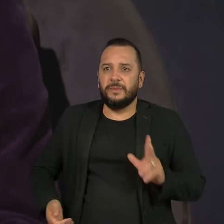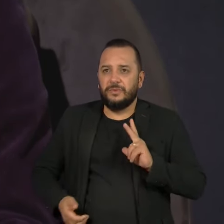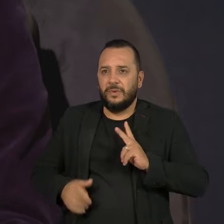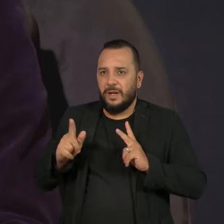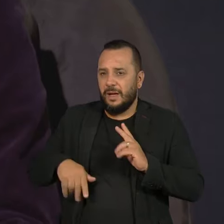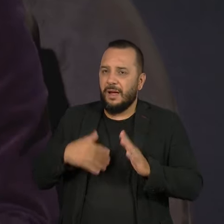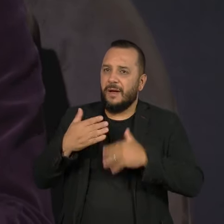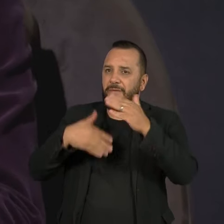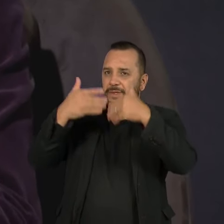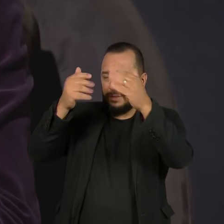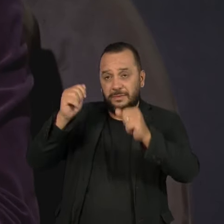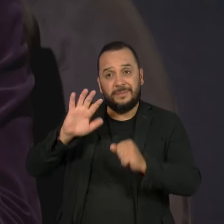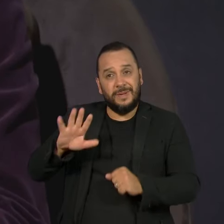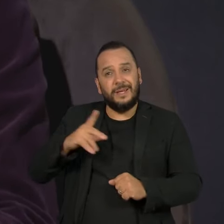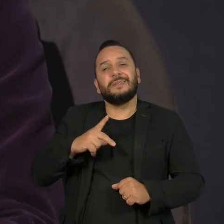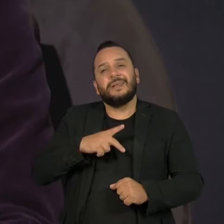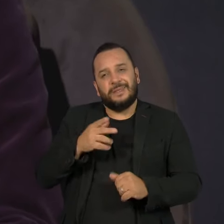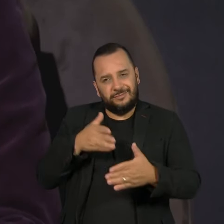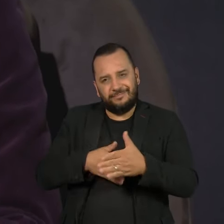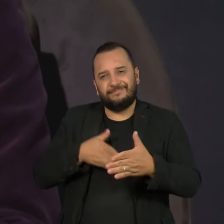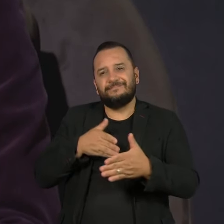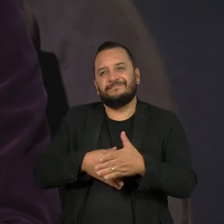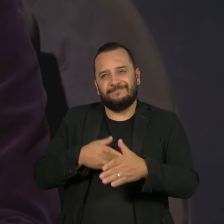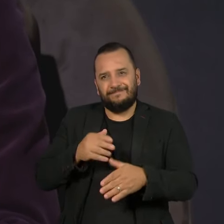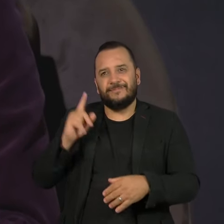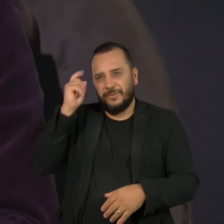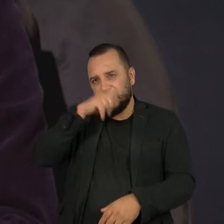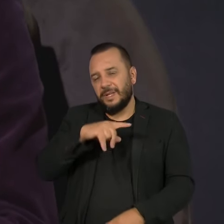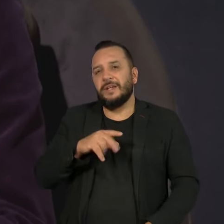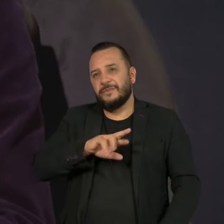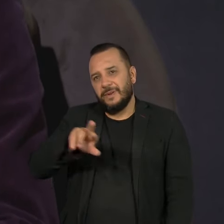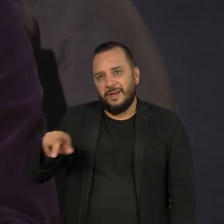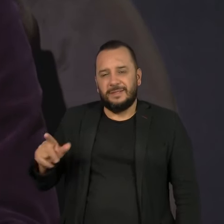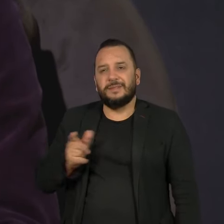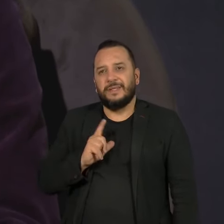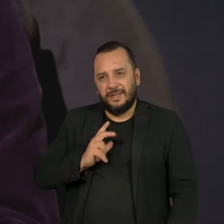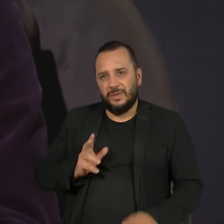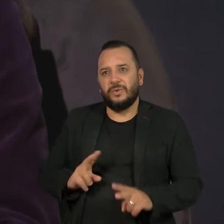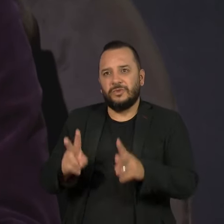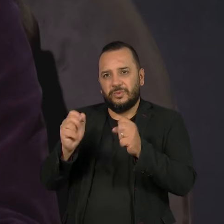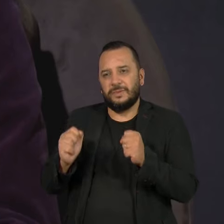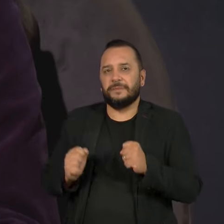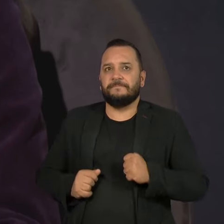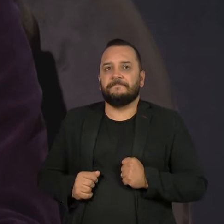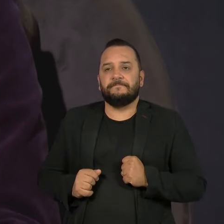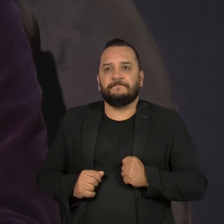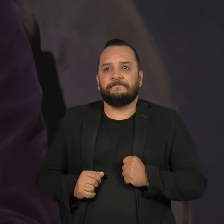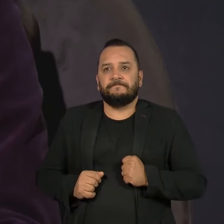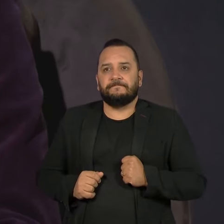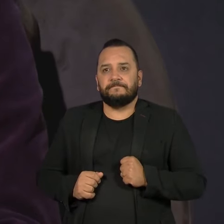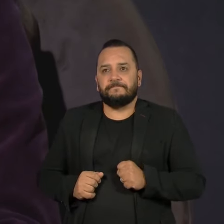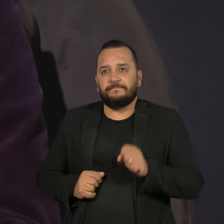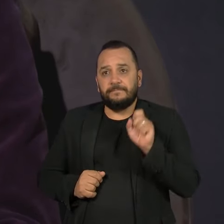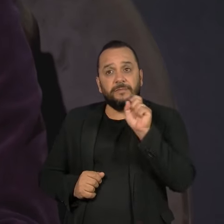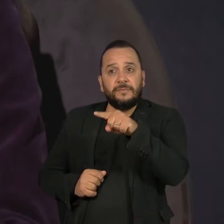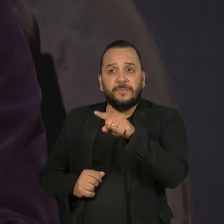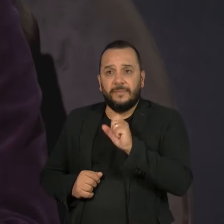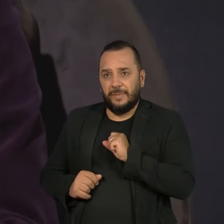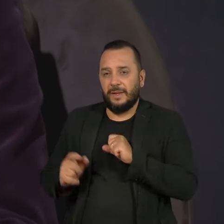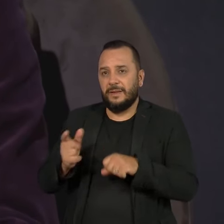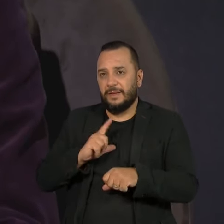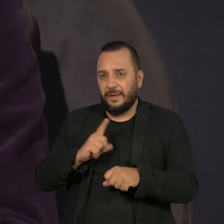avanço, mas ainda existem muitas dificuldades, muitas resistências. E você ter